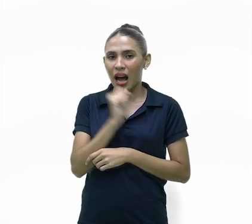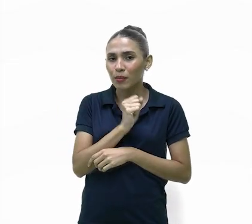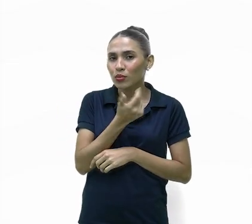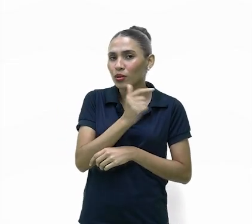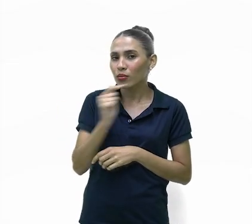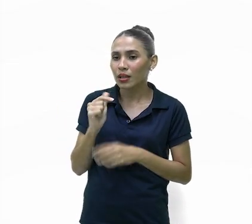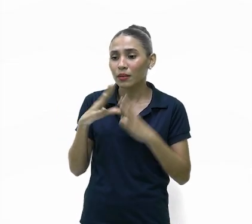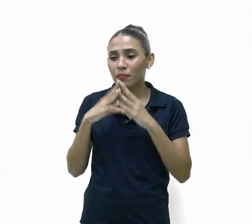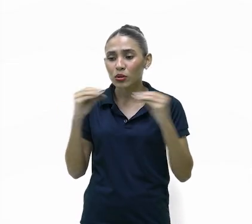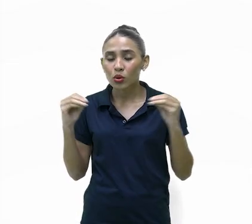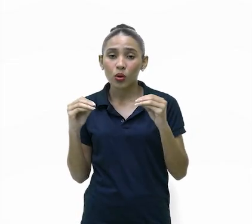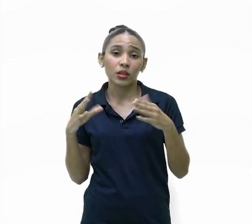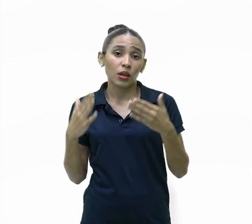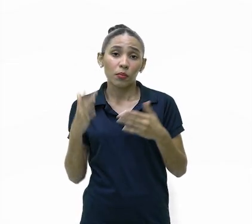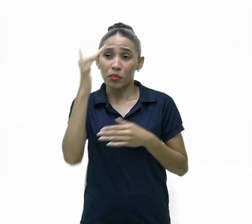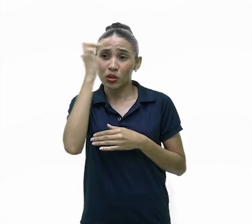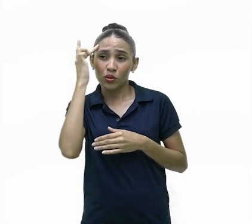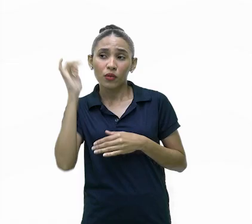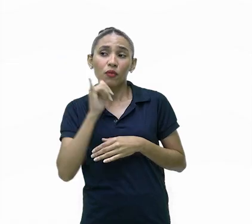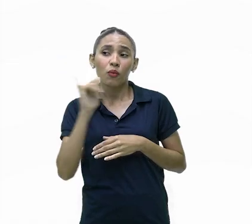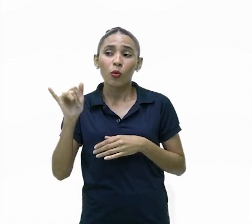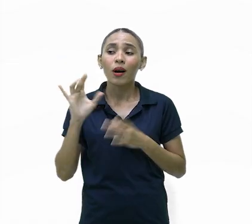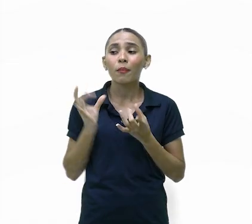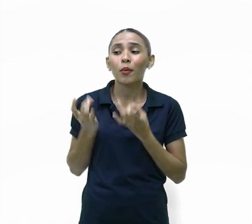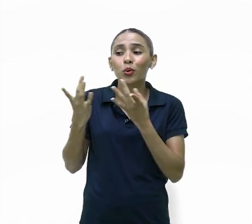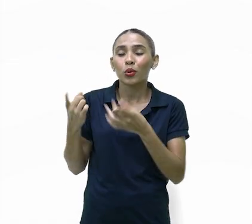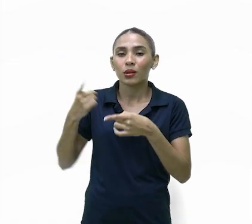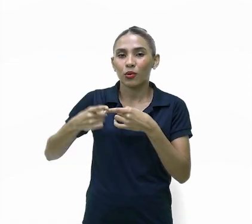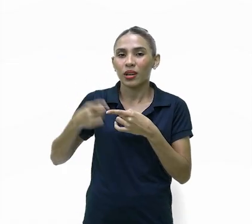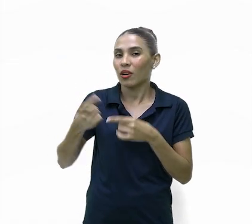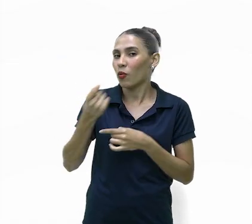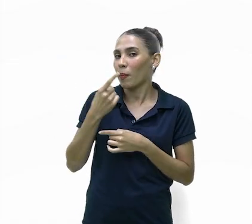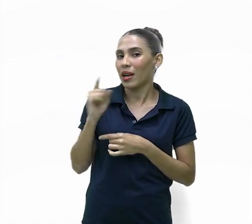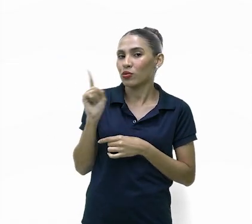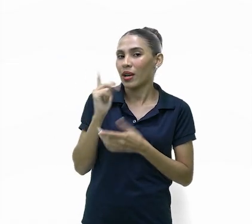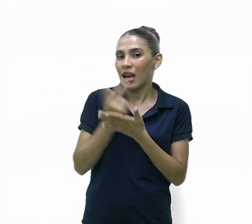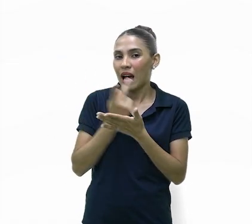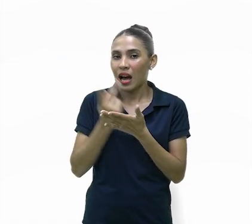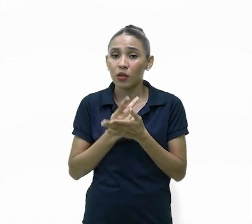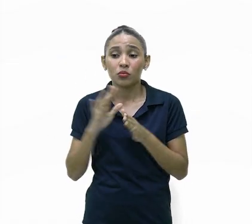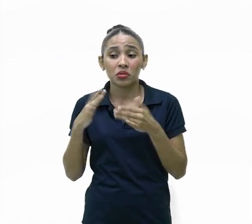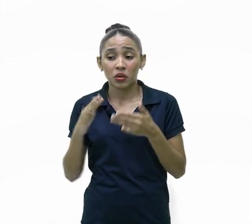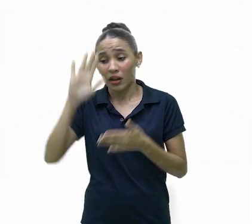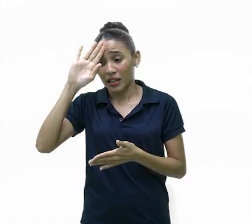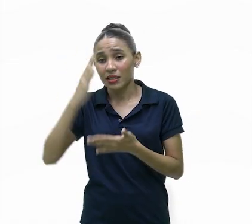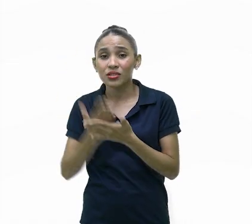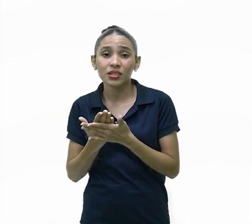imediato, e alguém falou assim, abandona isso aí porque esse remédio não é o correto. E acaba